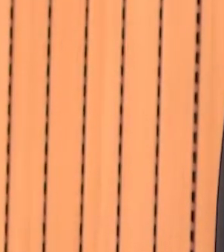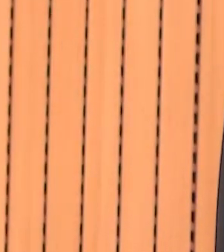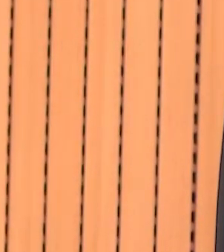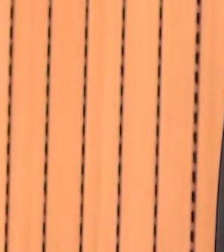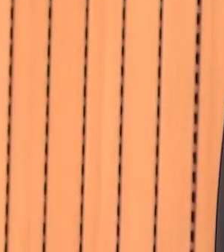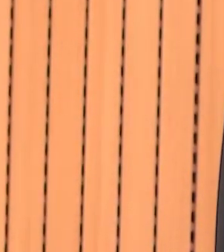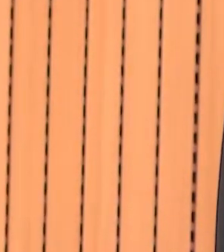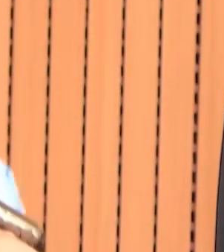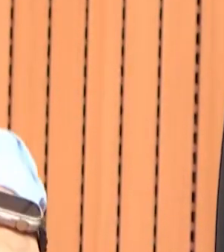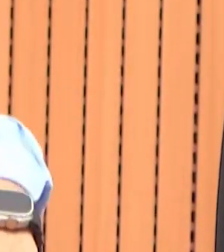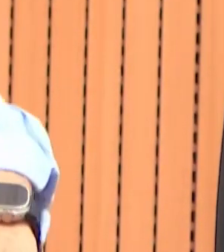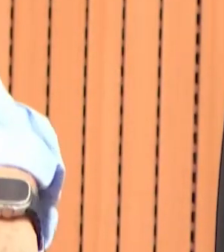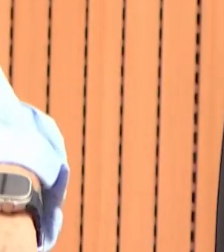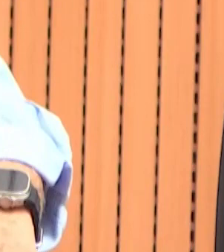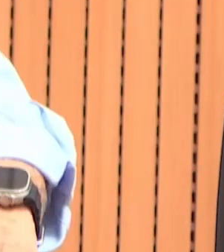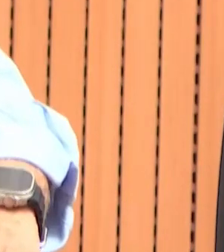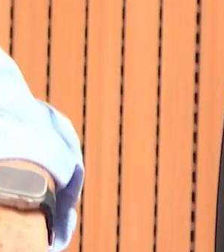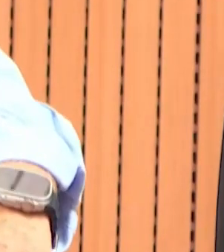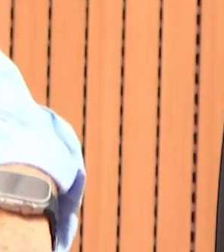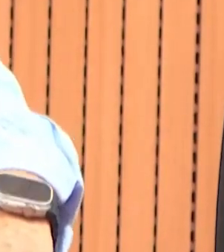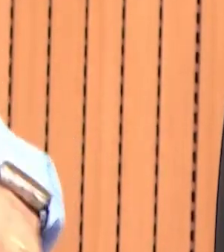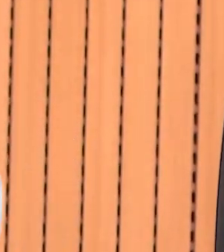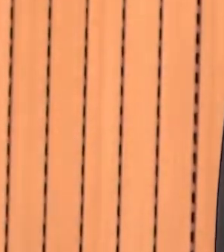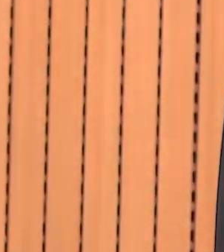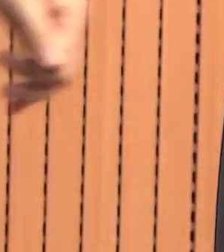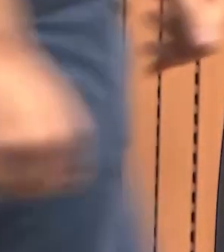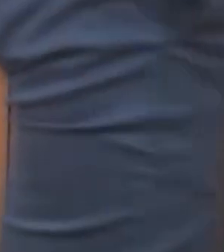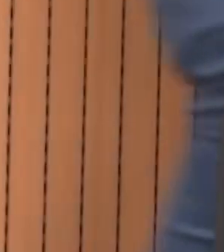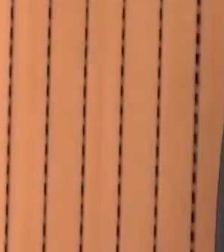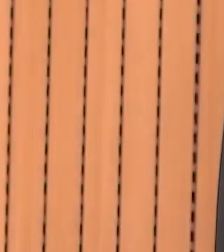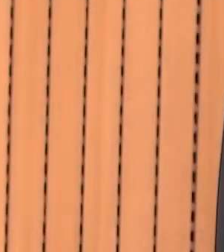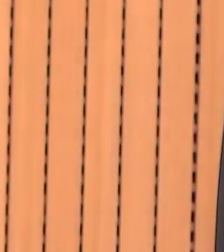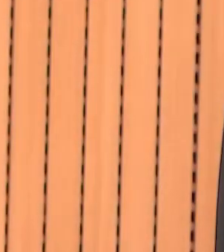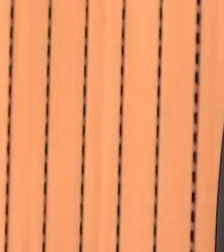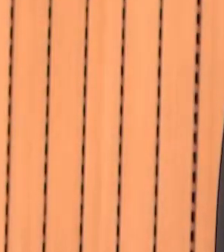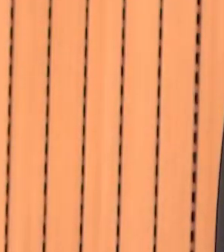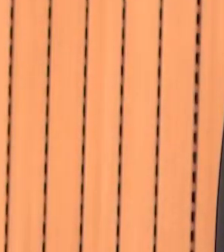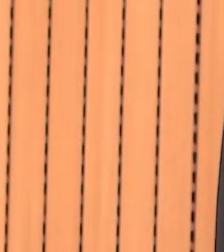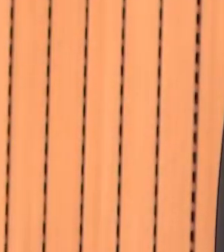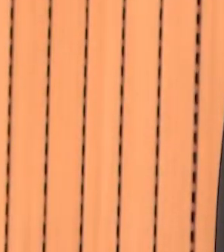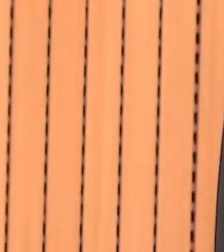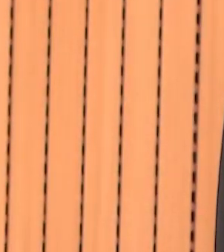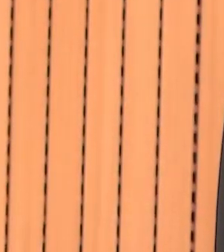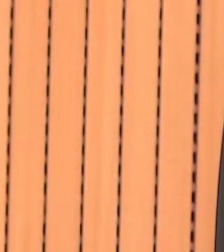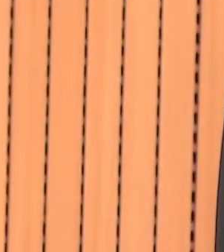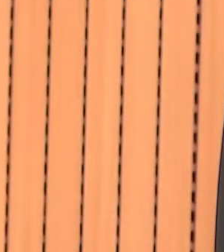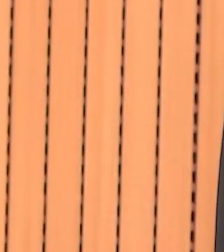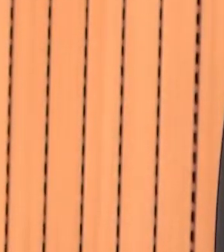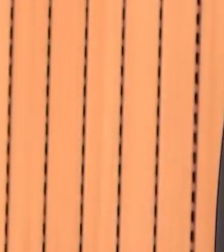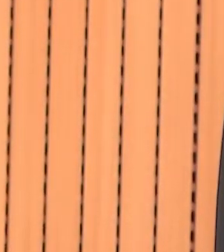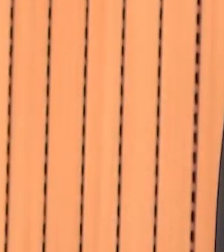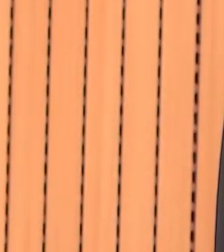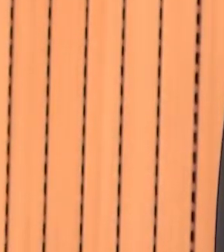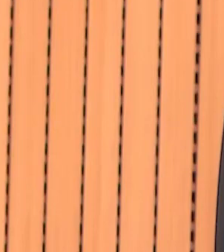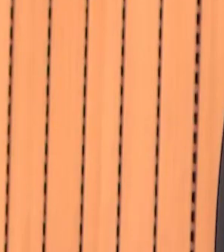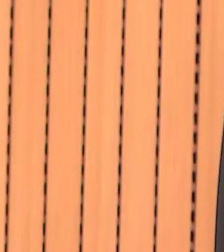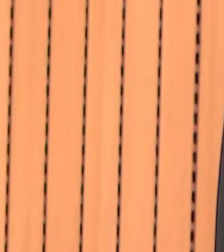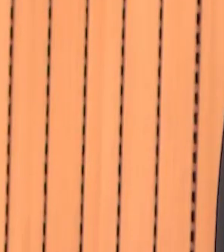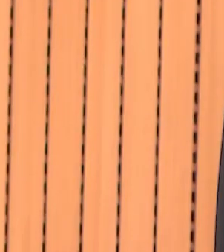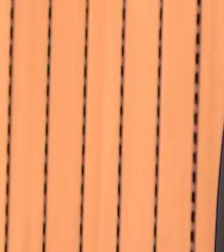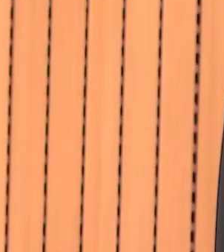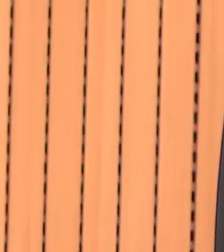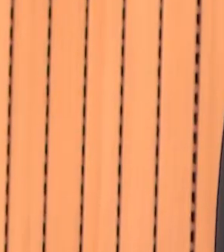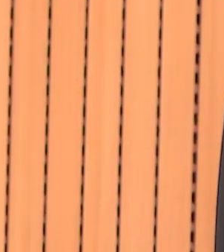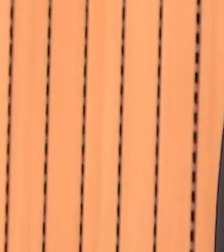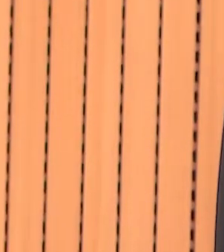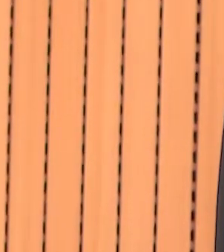municípios. Após a municipalização da saúde, todos os municípios eles têm dificuldades, que dirá uma cidade como Campinas, né, do porte de